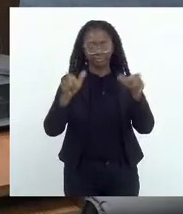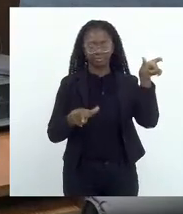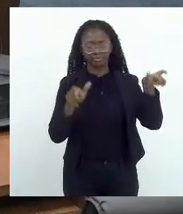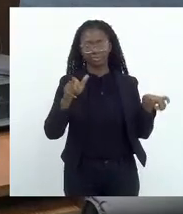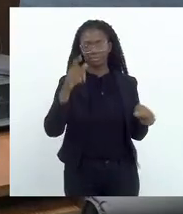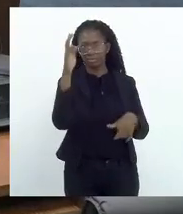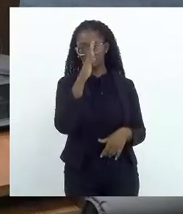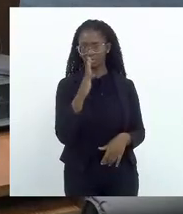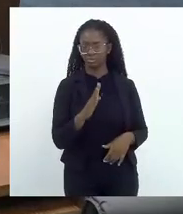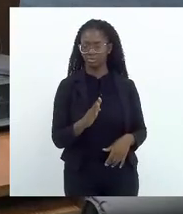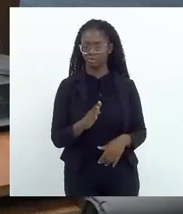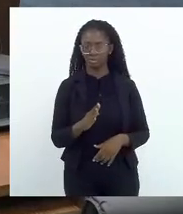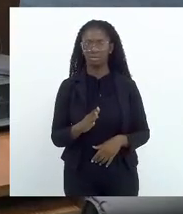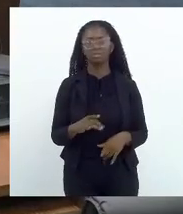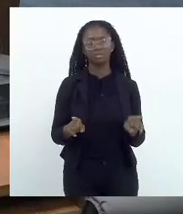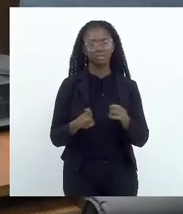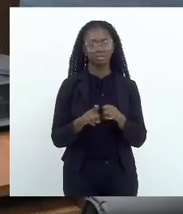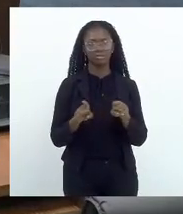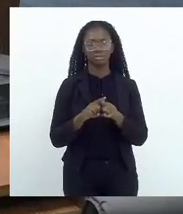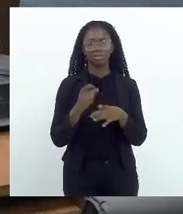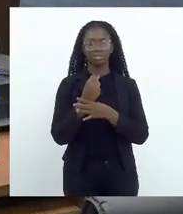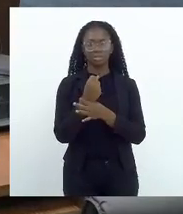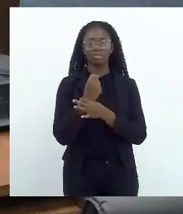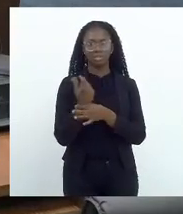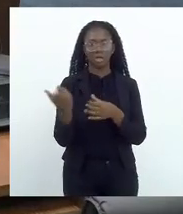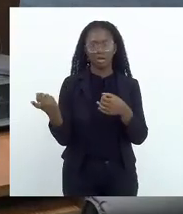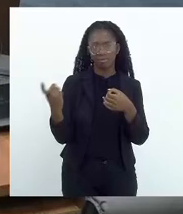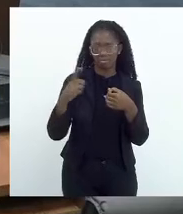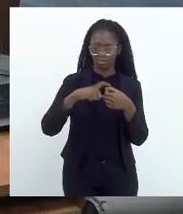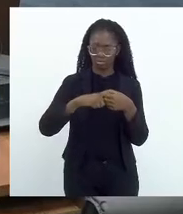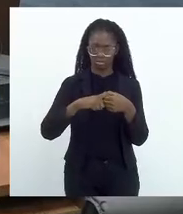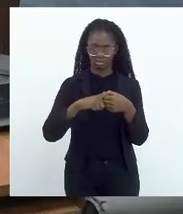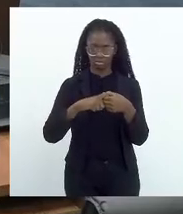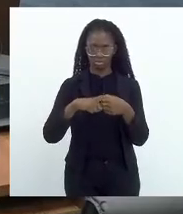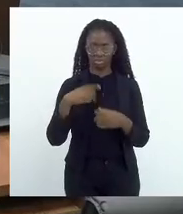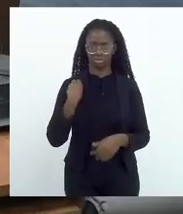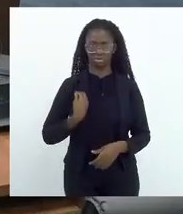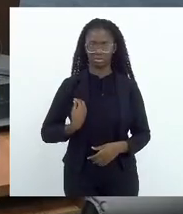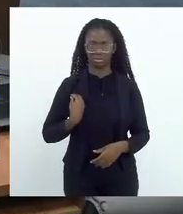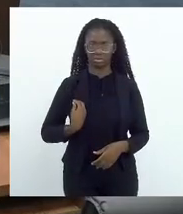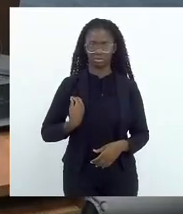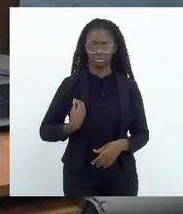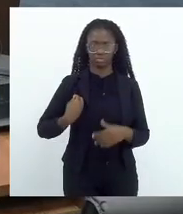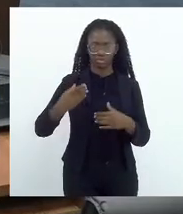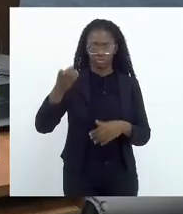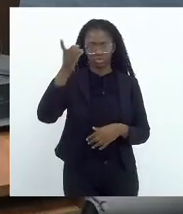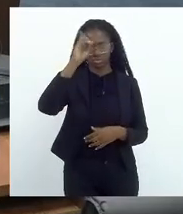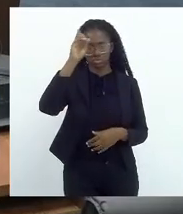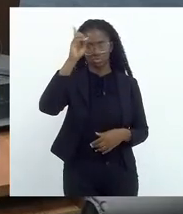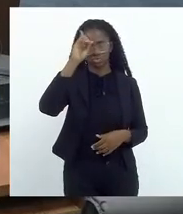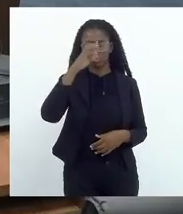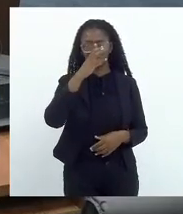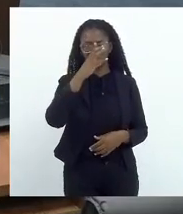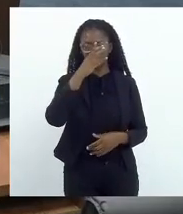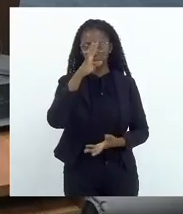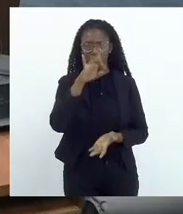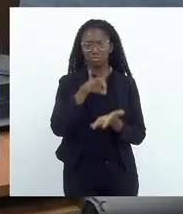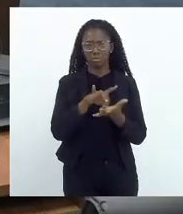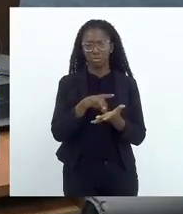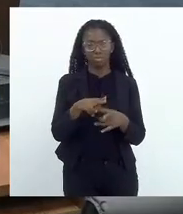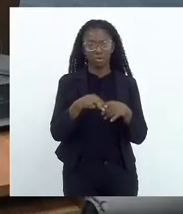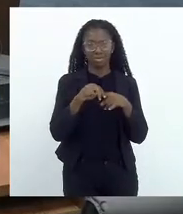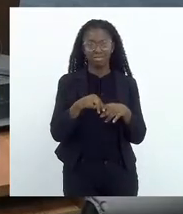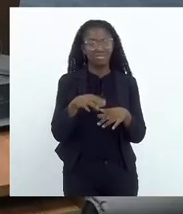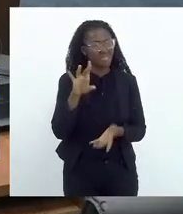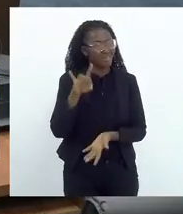no Brasil, que a gente garanta o processo de retomada, né, da nossa vida cotidiana. De fato, ninguém aguenta